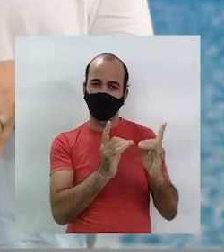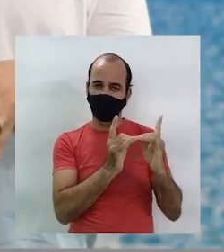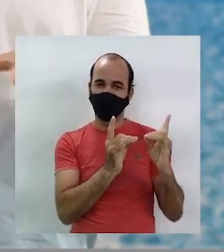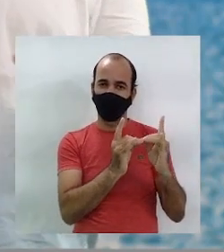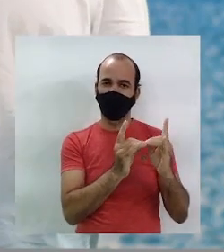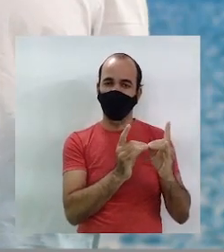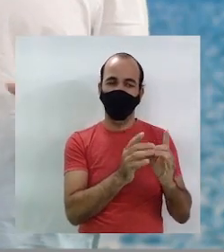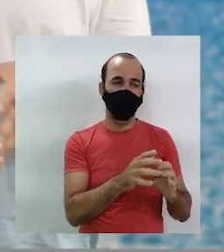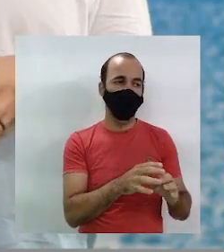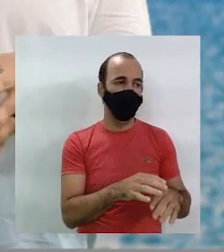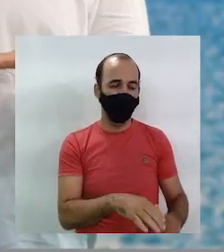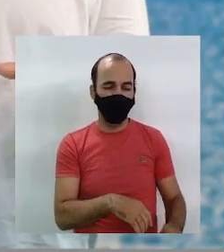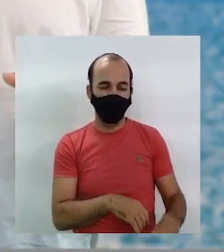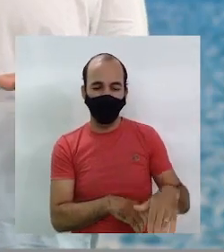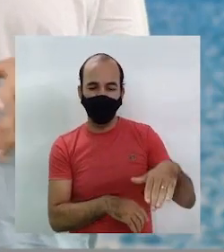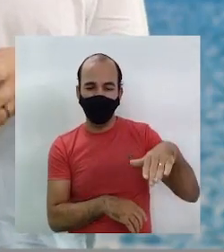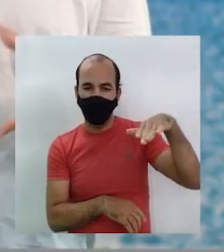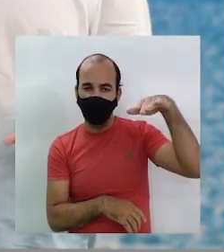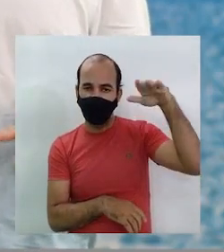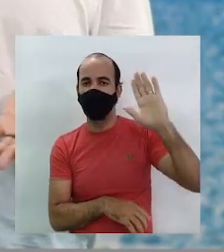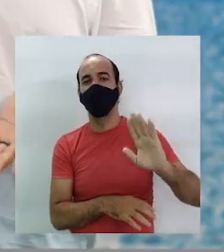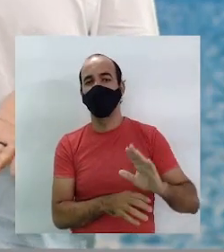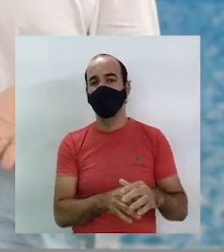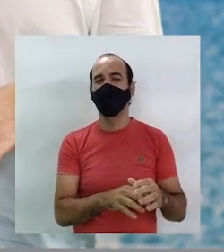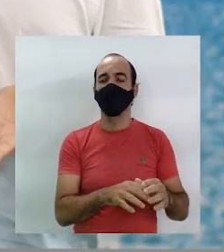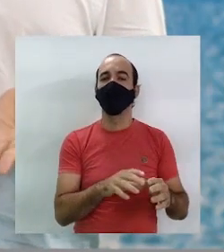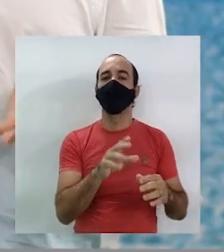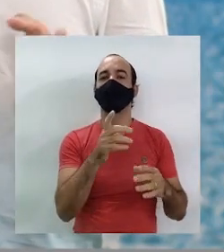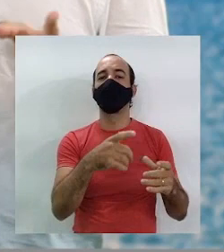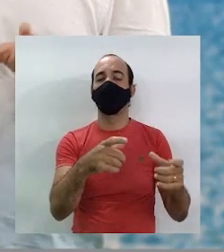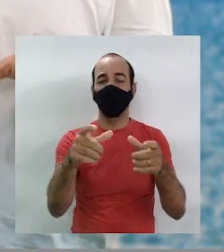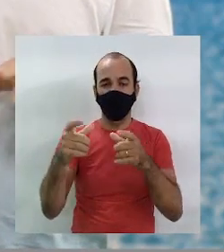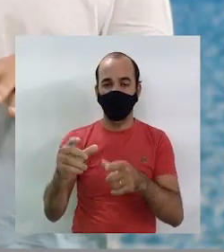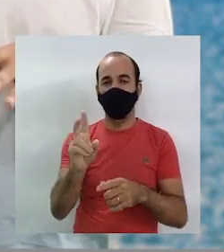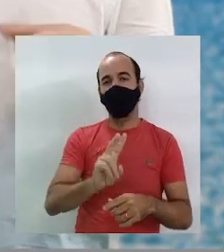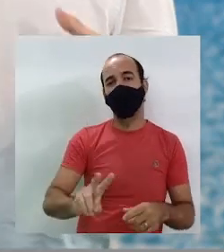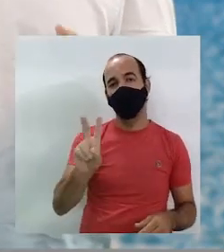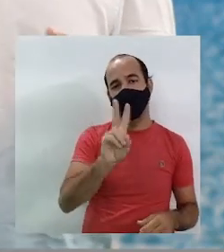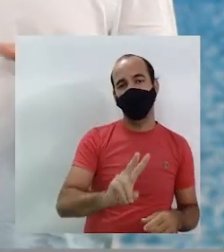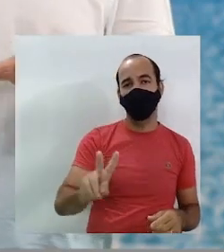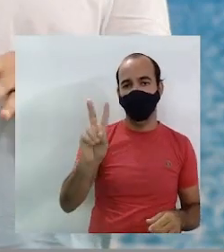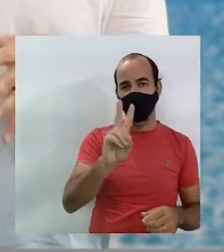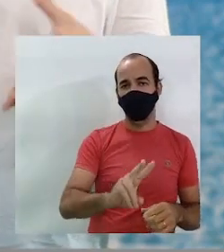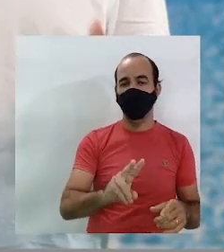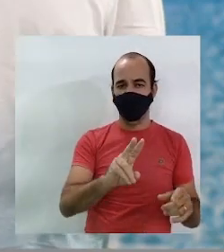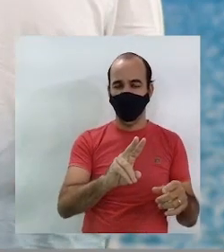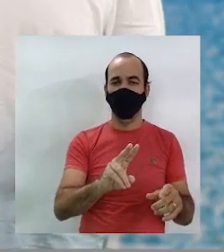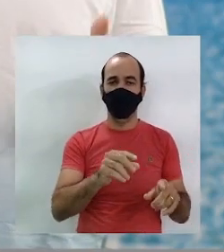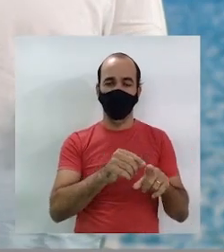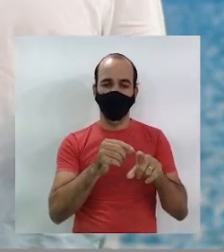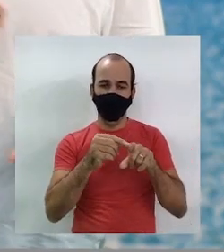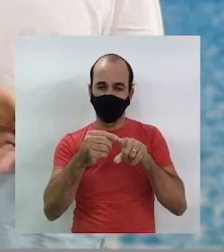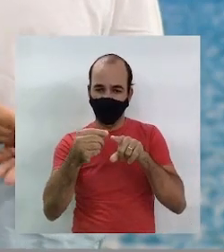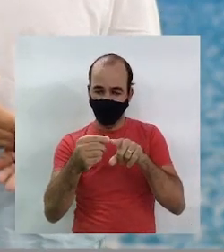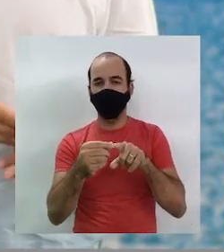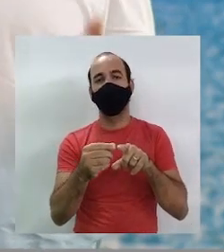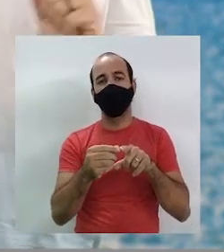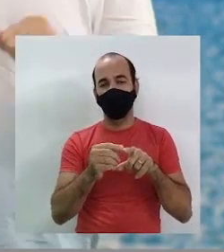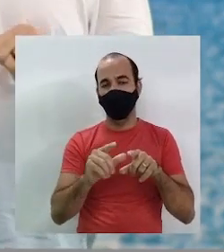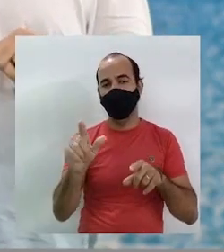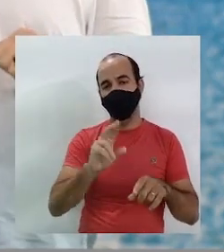cresceu mais ou menos nas terras do Engenho São João, que fica localizado no bairro da Várzea, no